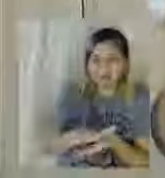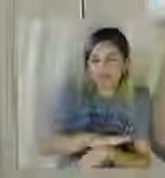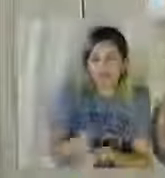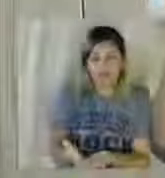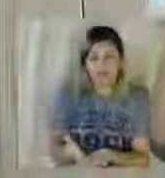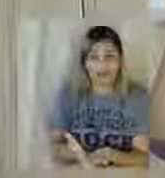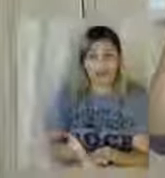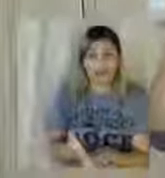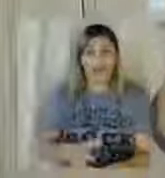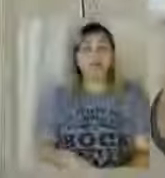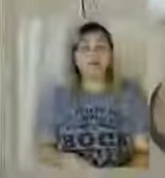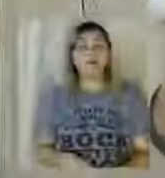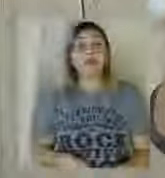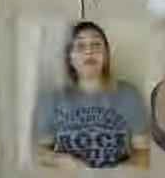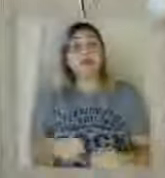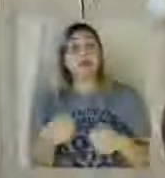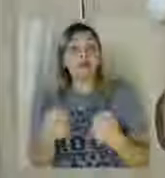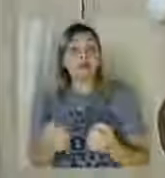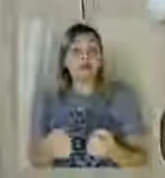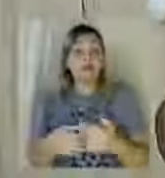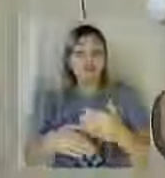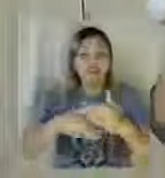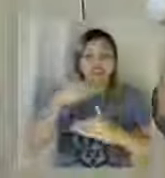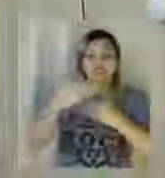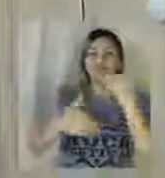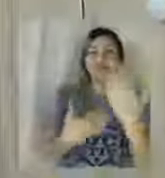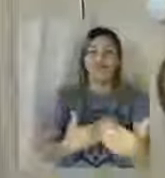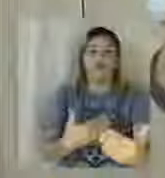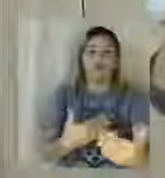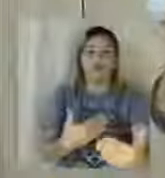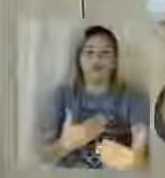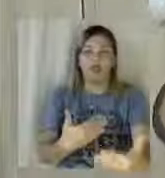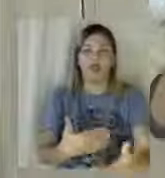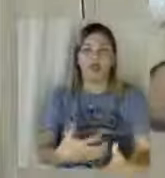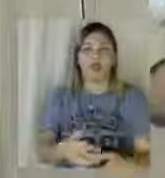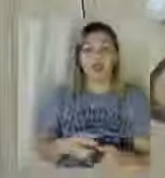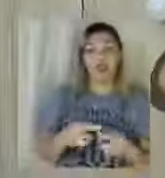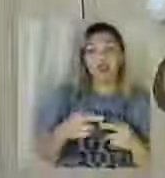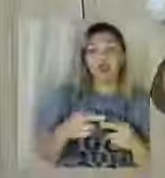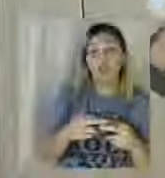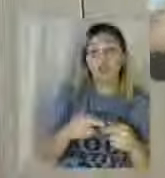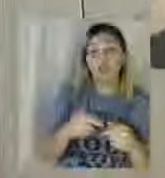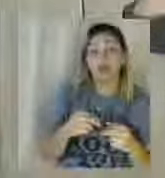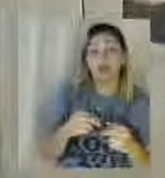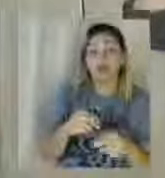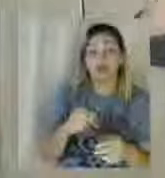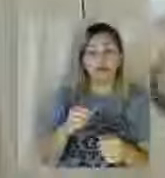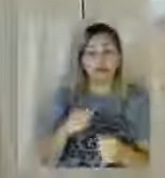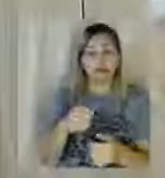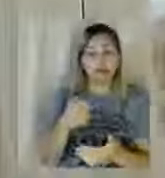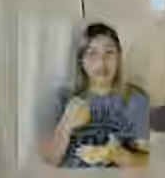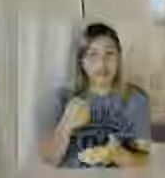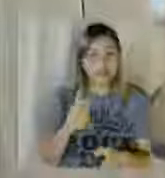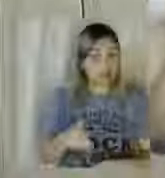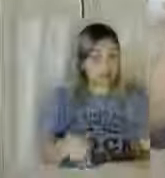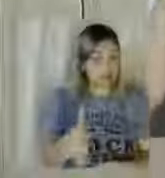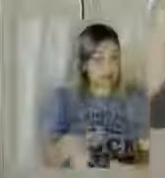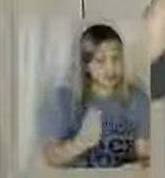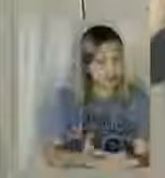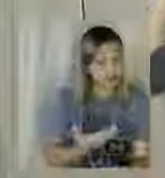ter a oportunidade de me evoluir. E uma coisa que eu fiz foi insistir, de